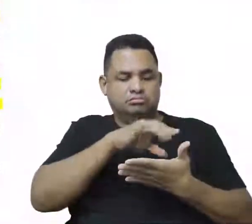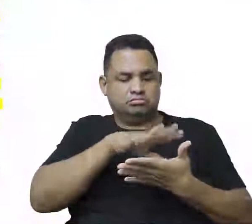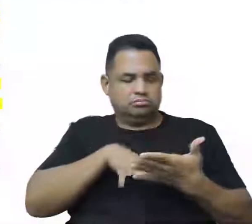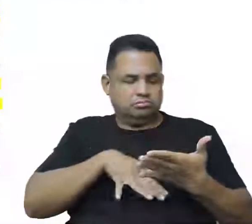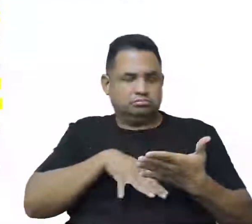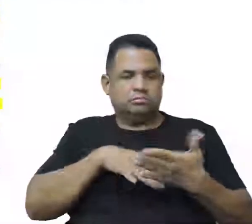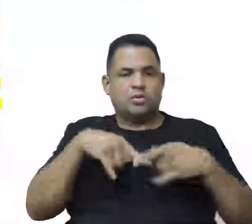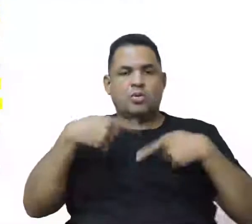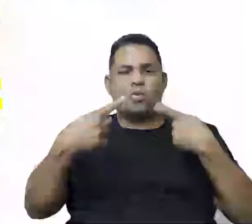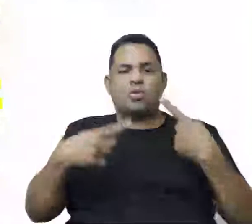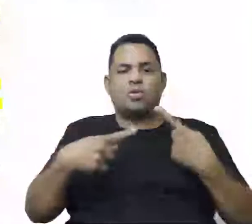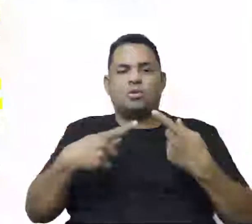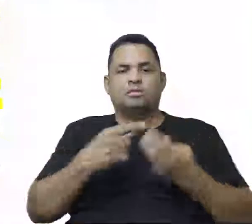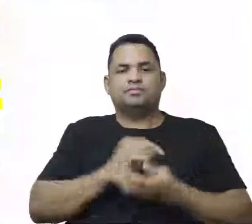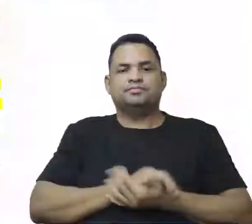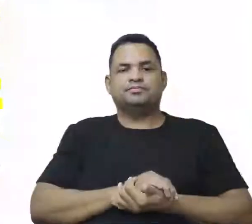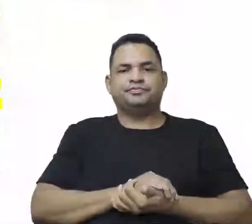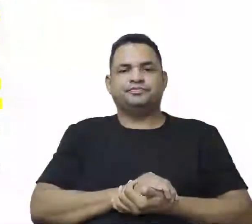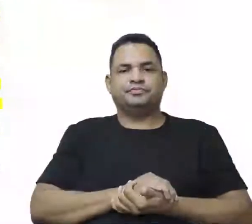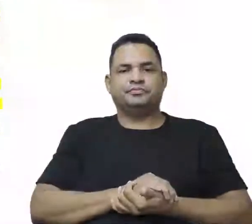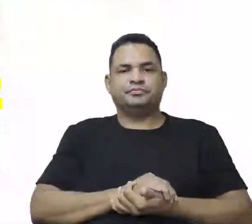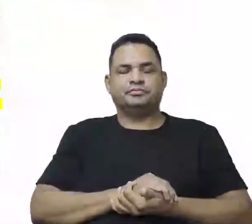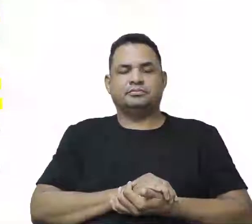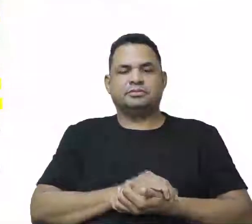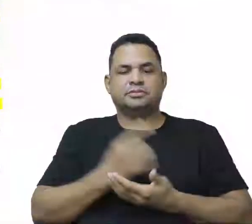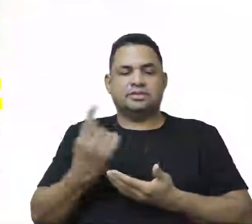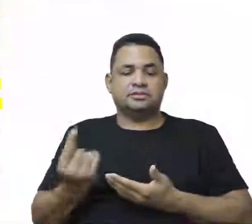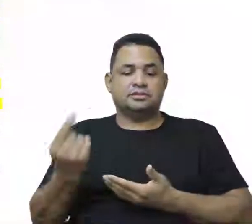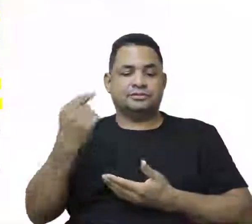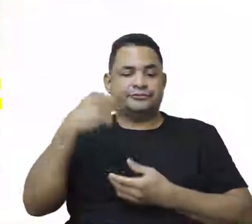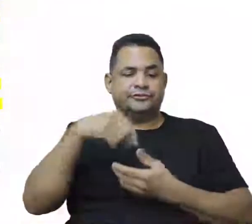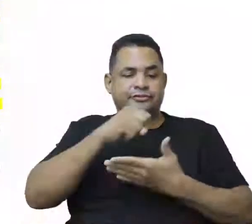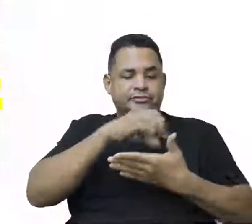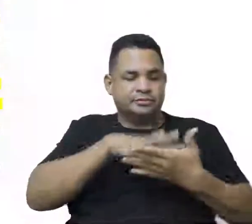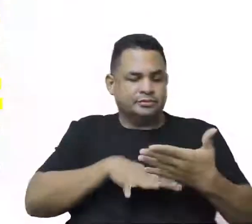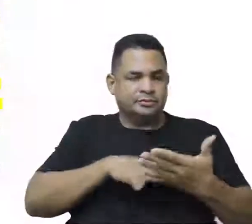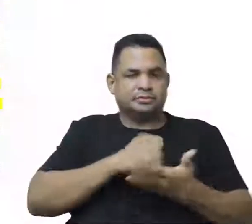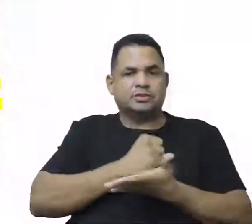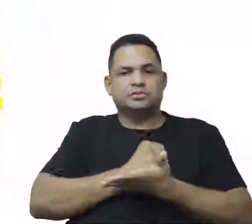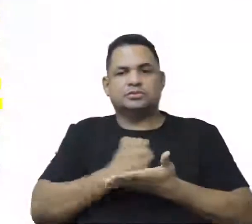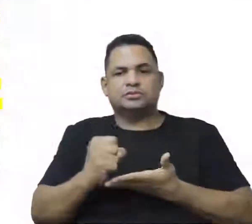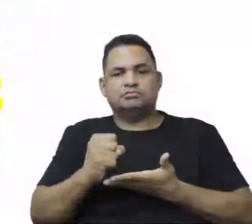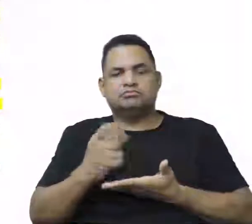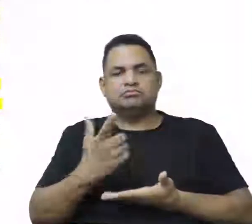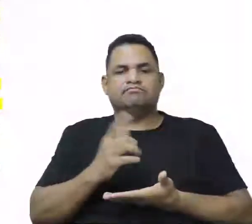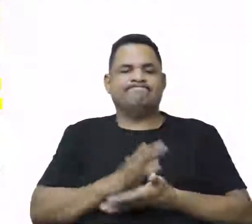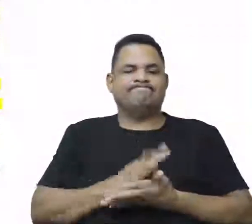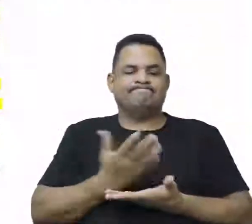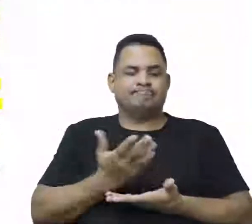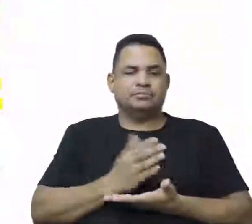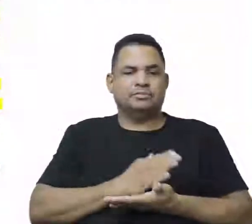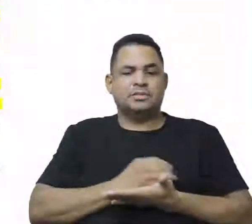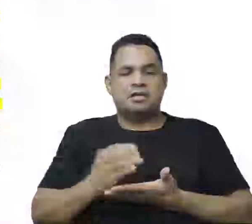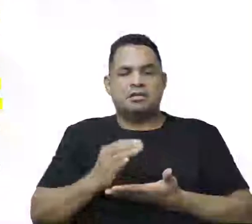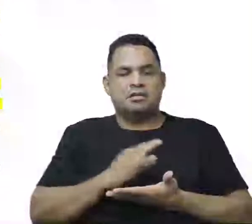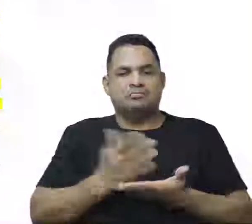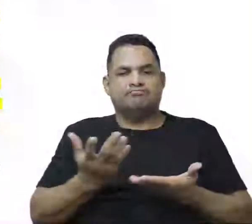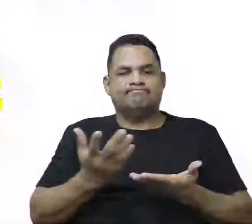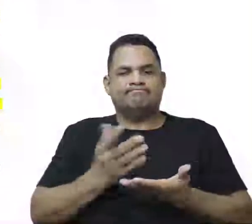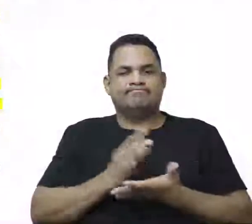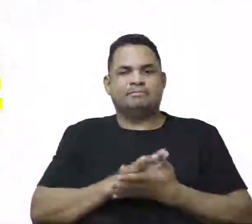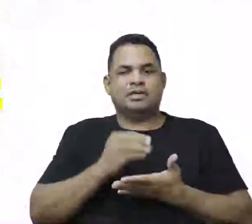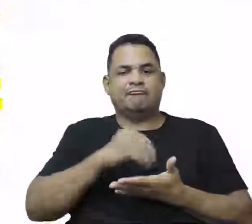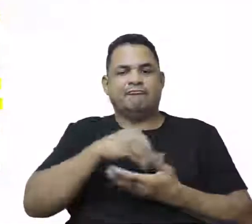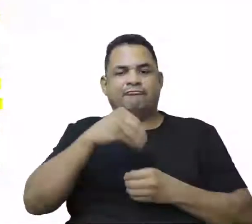Depois que você lê o comando, você vai para as alternativas, você já elimina o que você vê ali que não tem muita